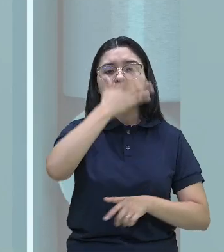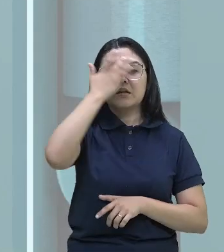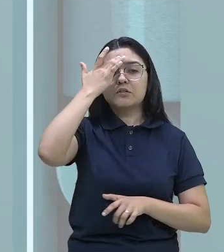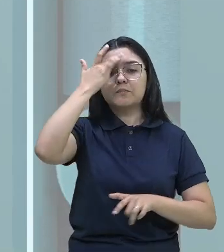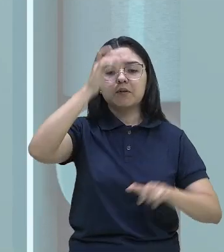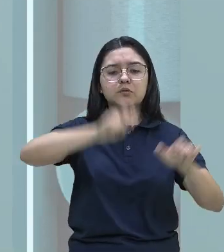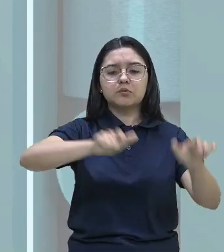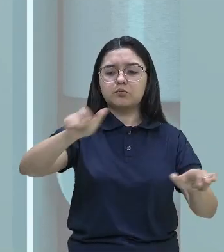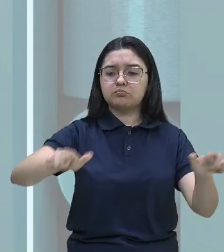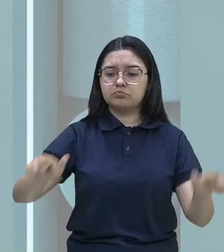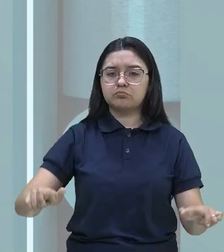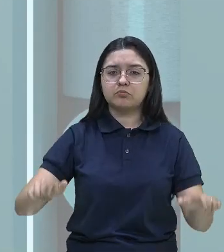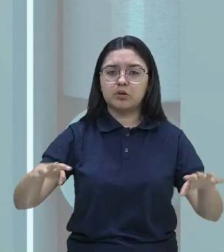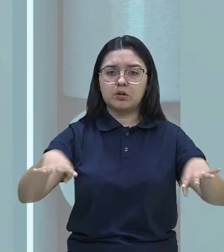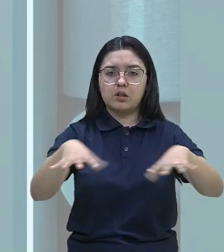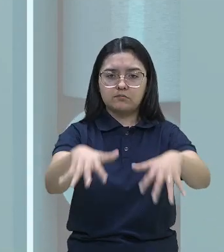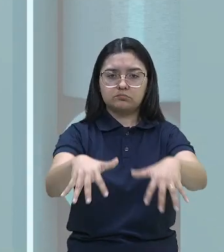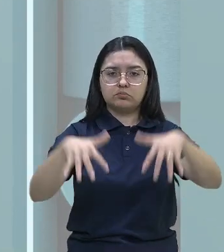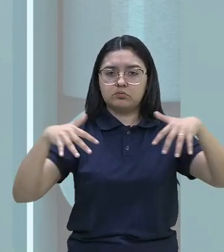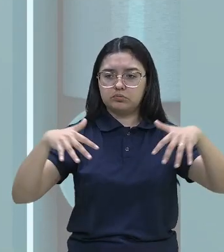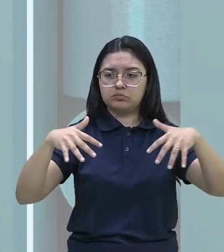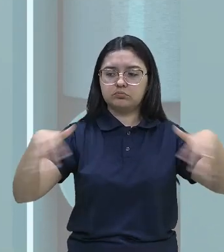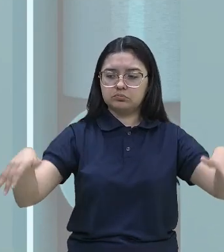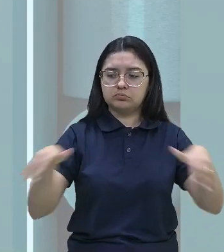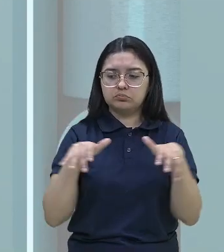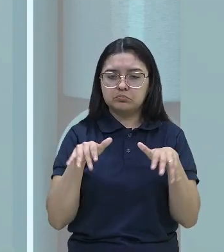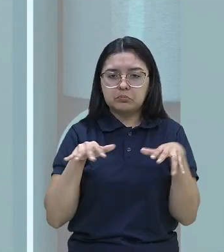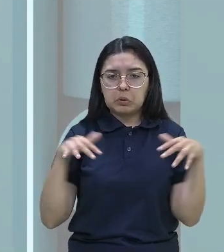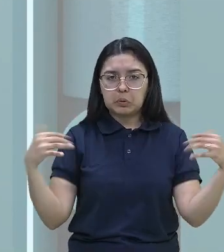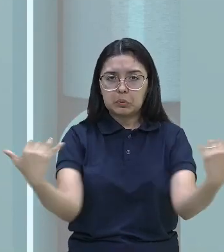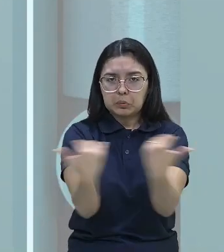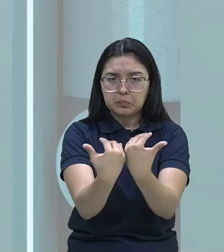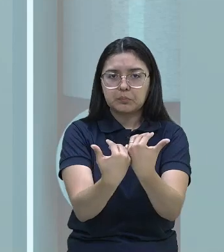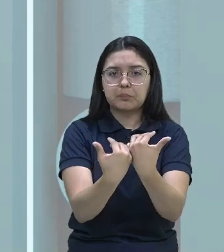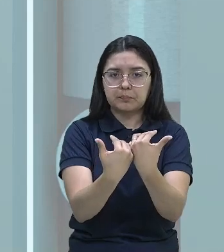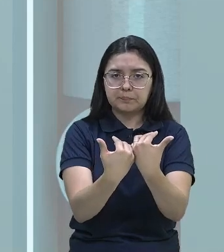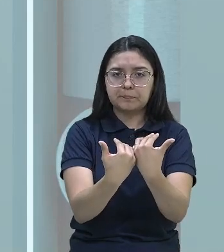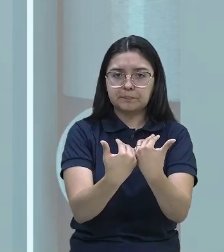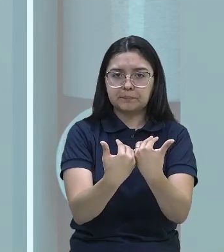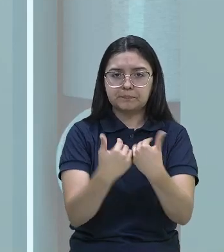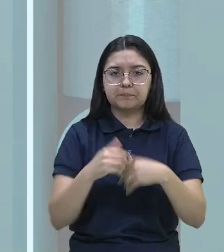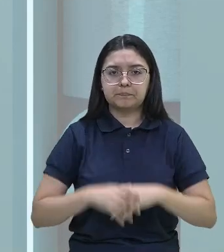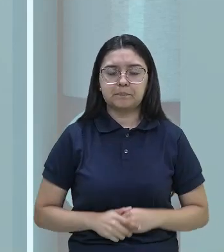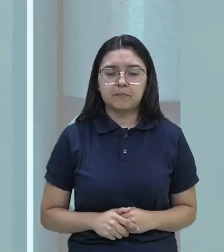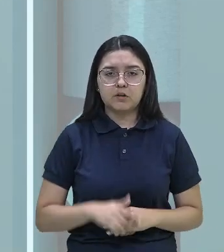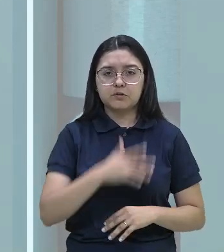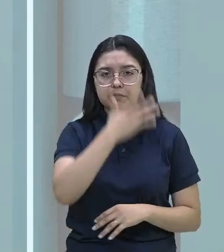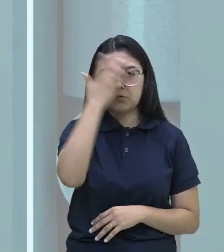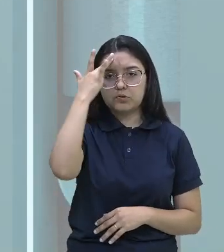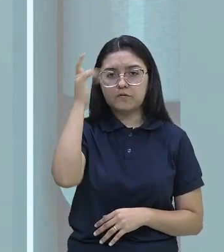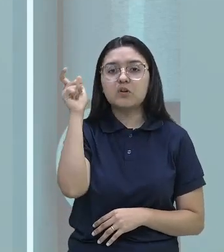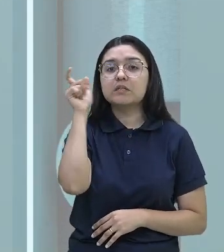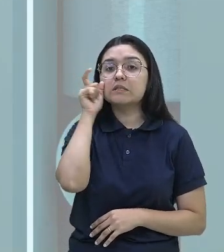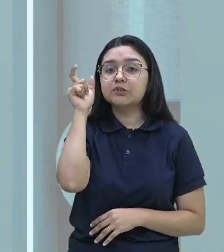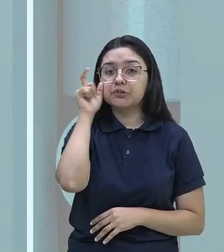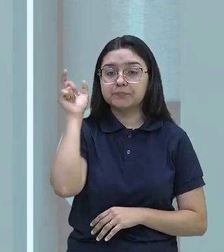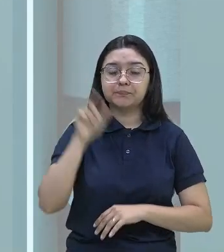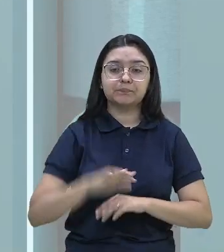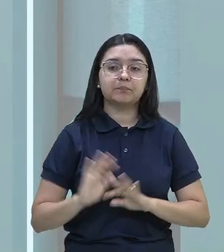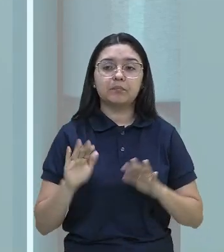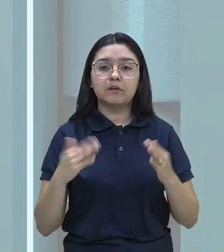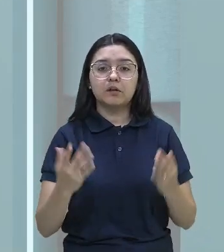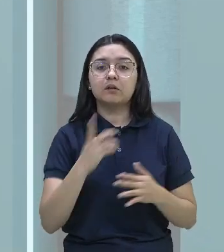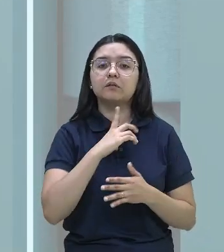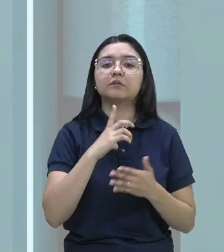vão ficar, se localizar. O público são as pessoas que vão assistir essa cena teatral, certo? Mas aí